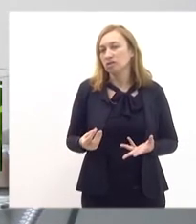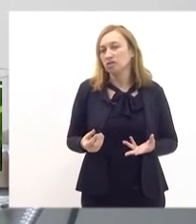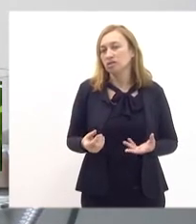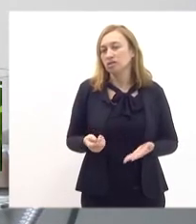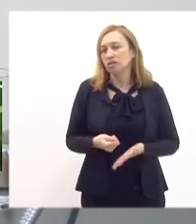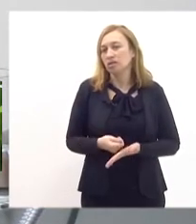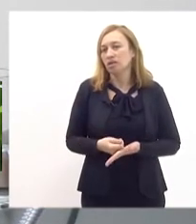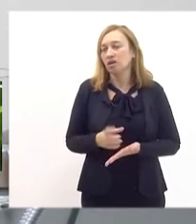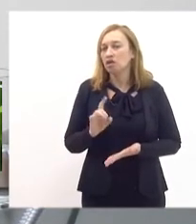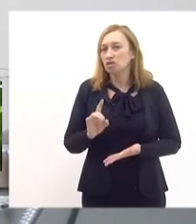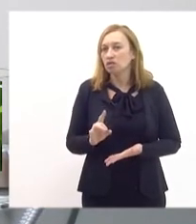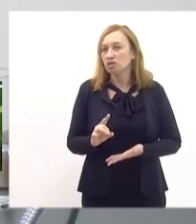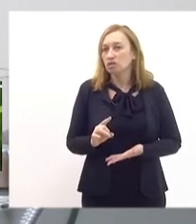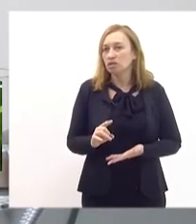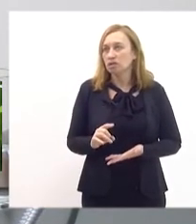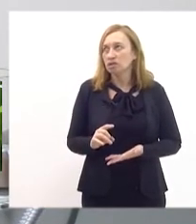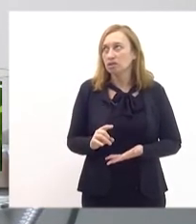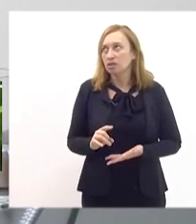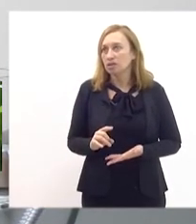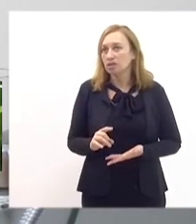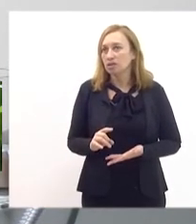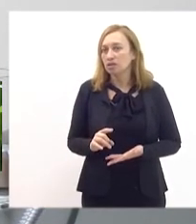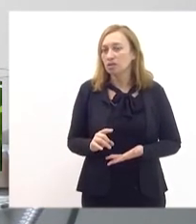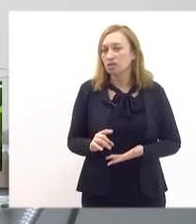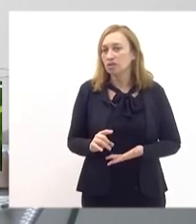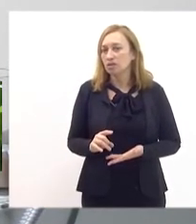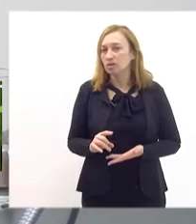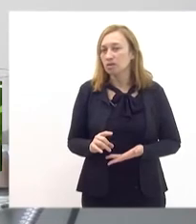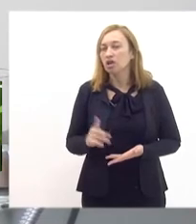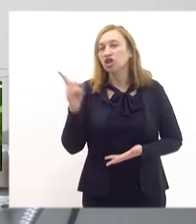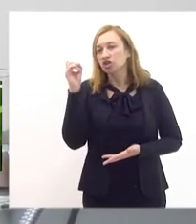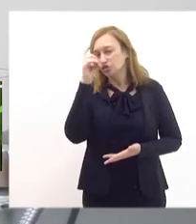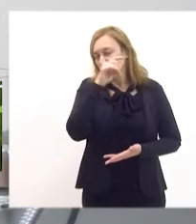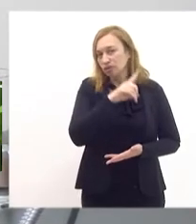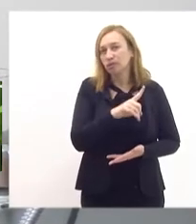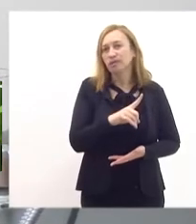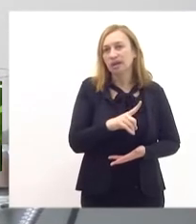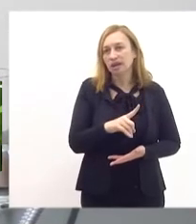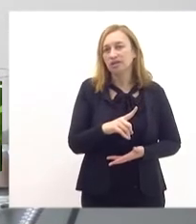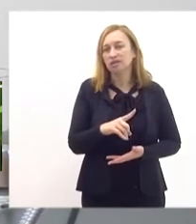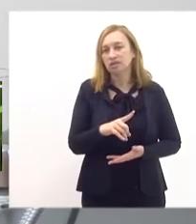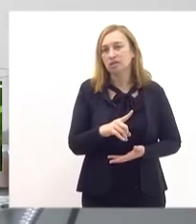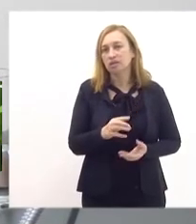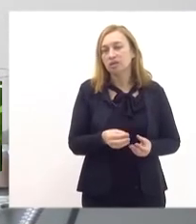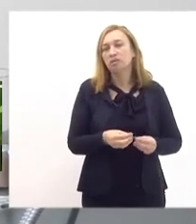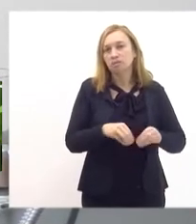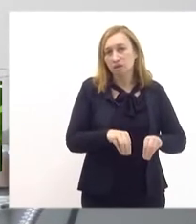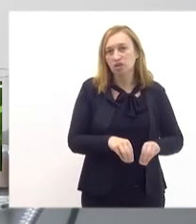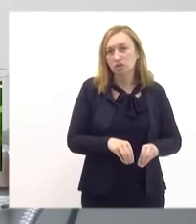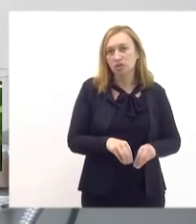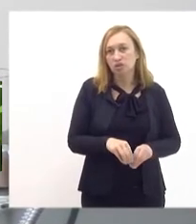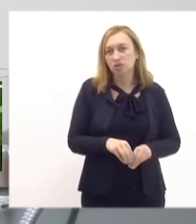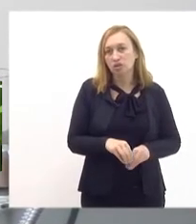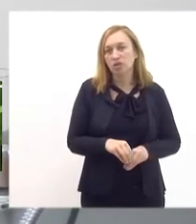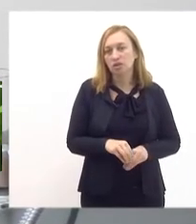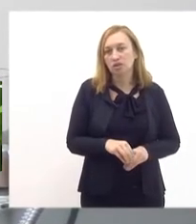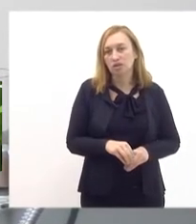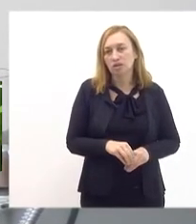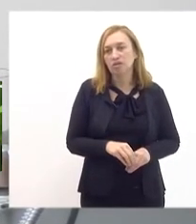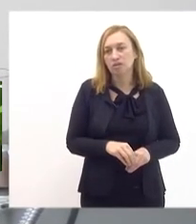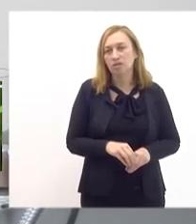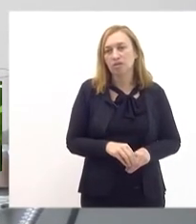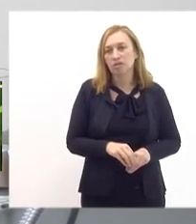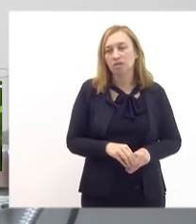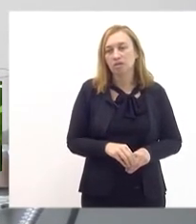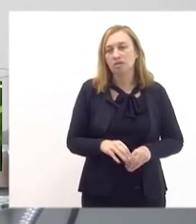ser a de que não haja aí um limbo, né? Que a dificuldade não cause um limbo para a gente dar